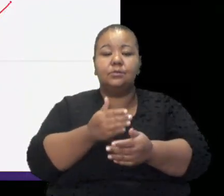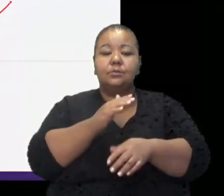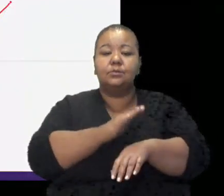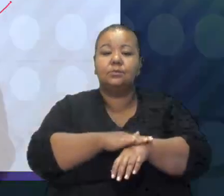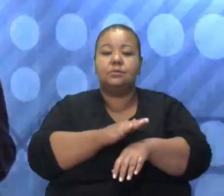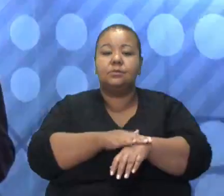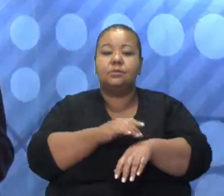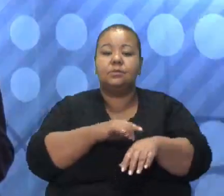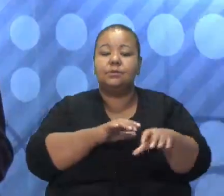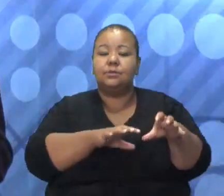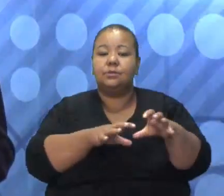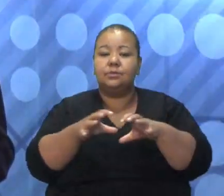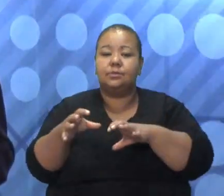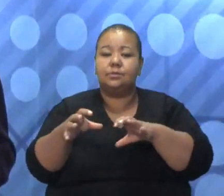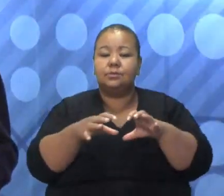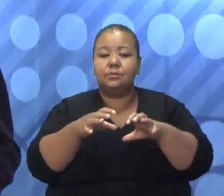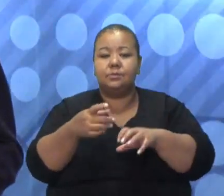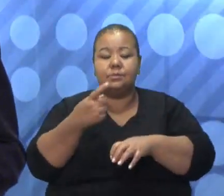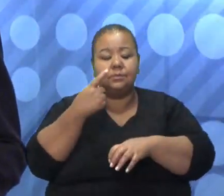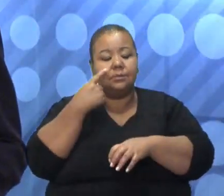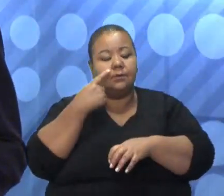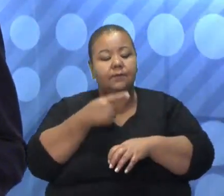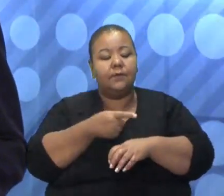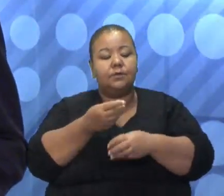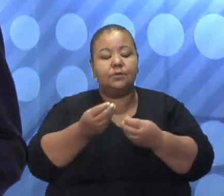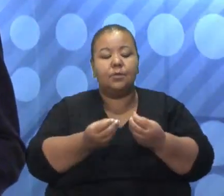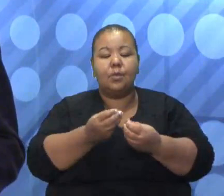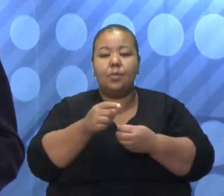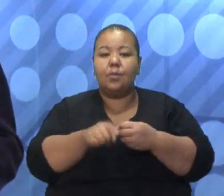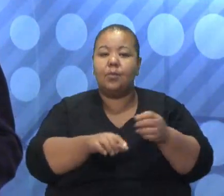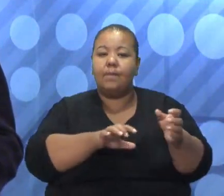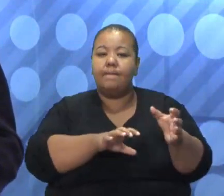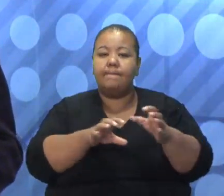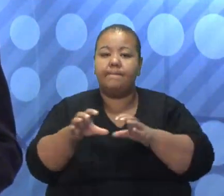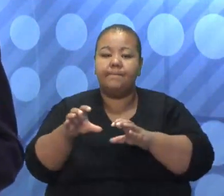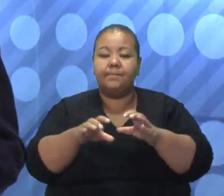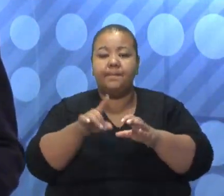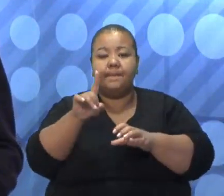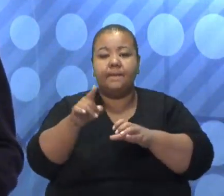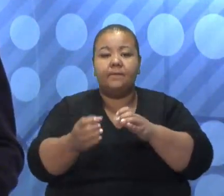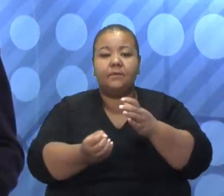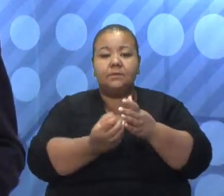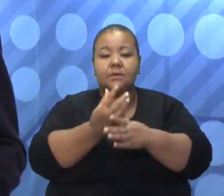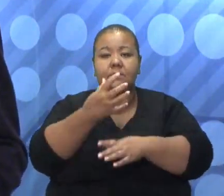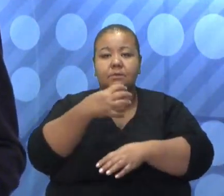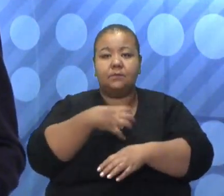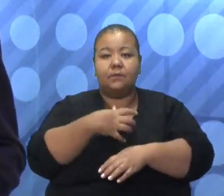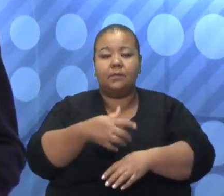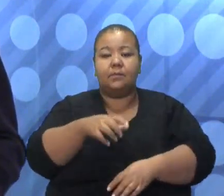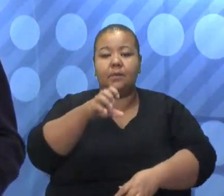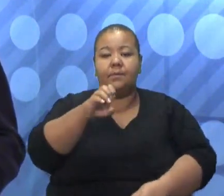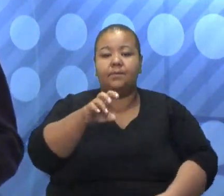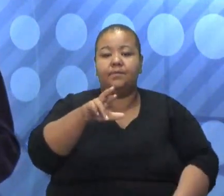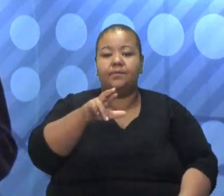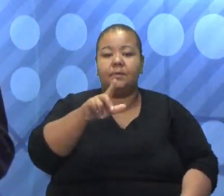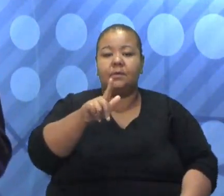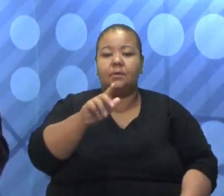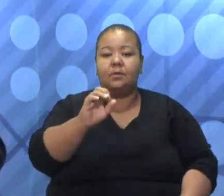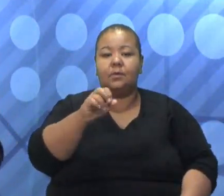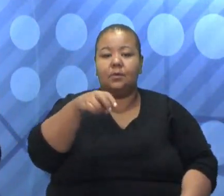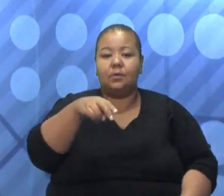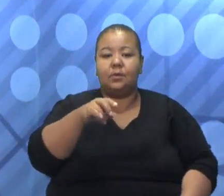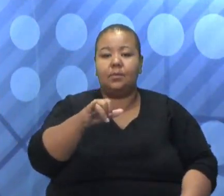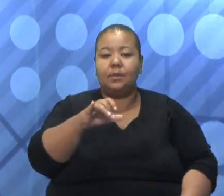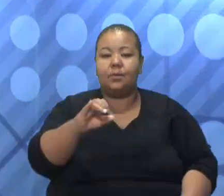os movimentos, eu vejo de que modo esses movimentos vão ser gerados de modo ergonômico, né, para facilitar a vida